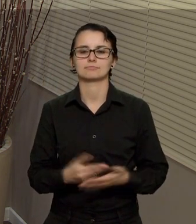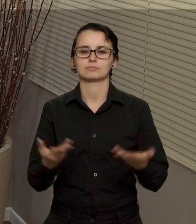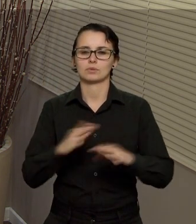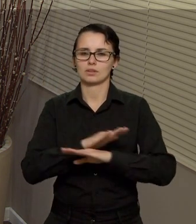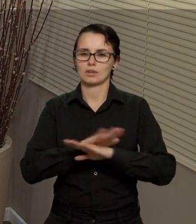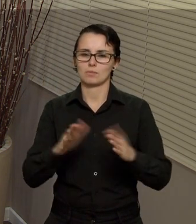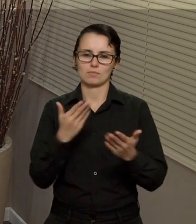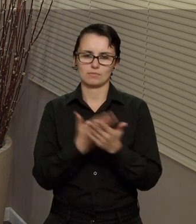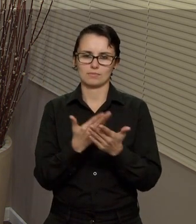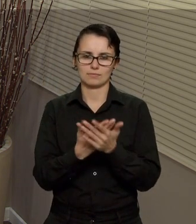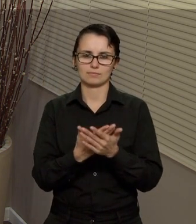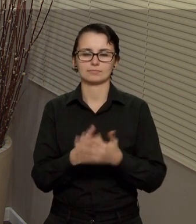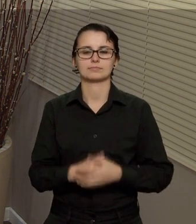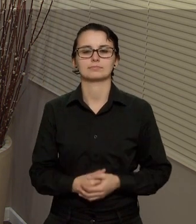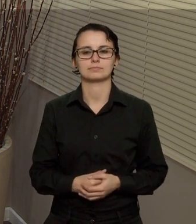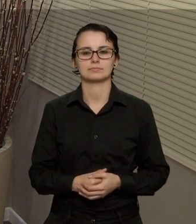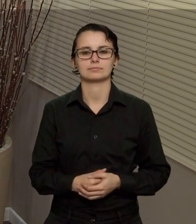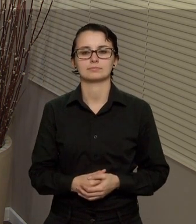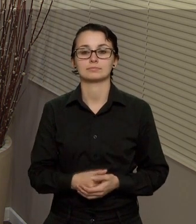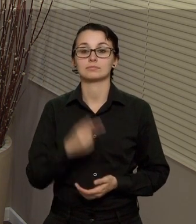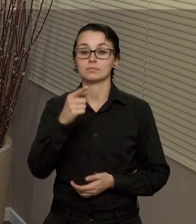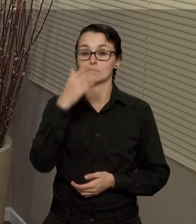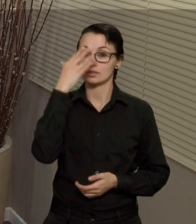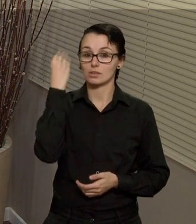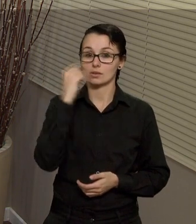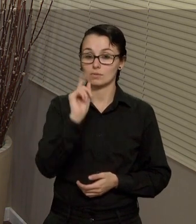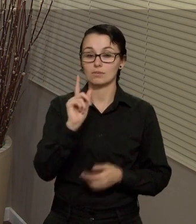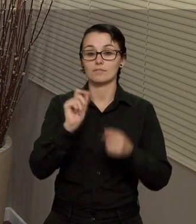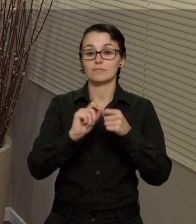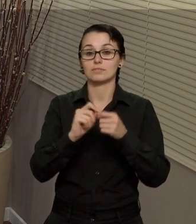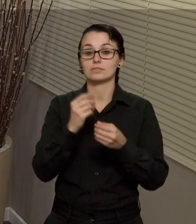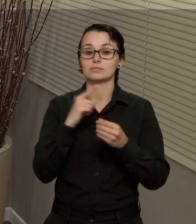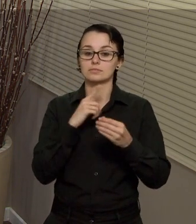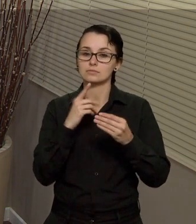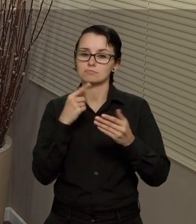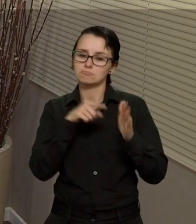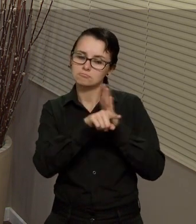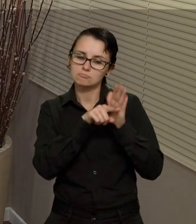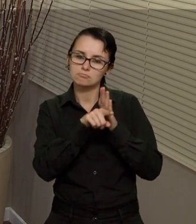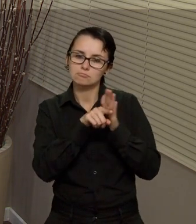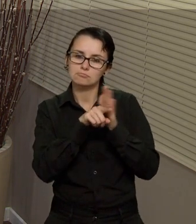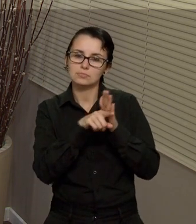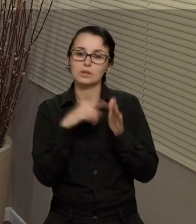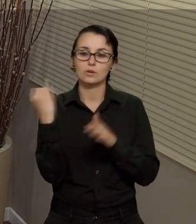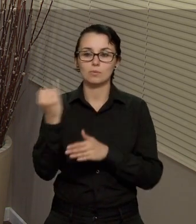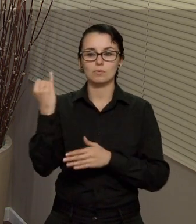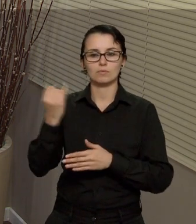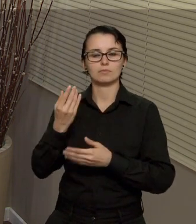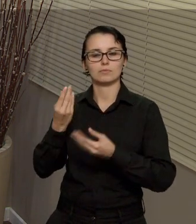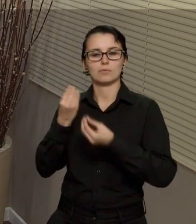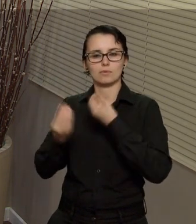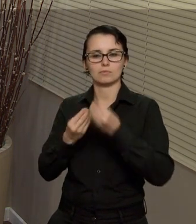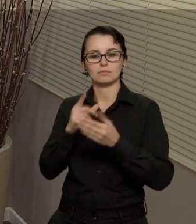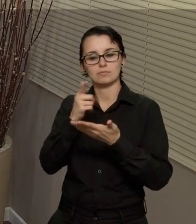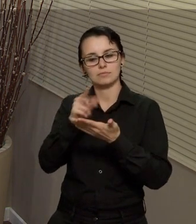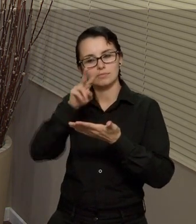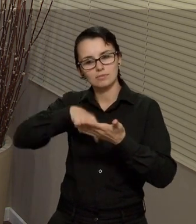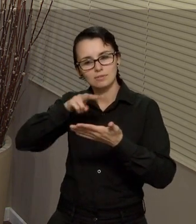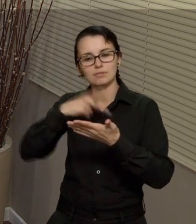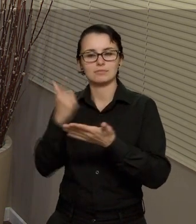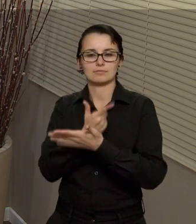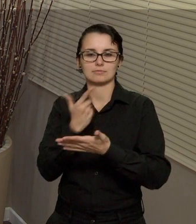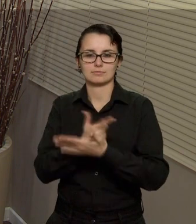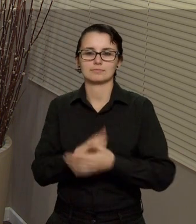Assim, encerramos a aula de hoje. Não se esqueçam de complementar as informações aqui discutidas com a leitura do